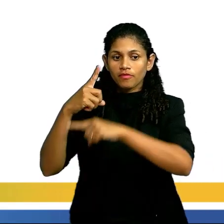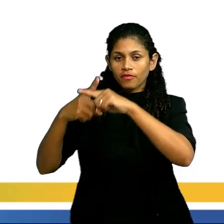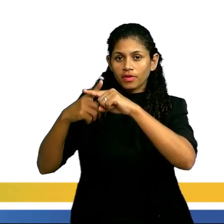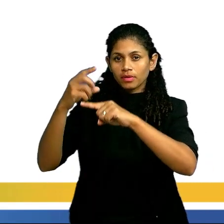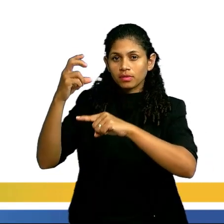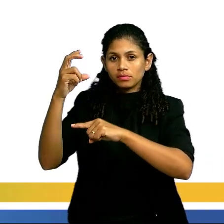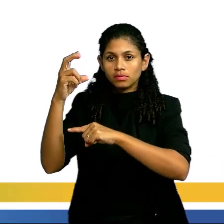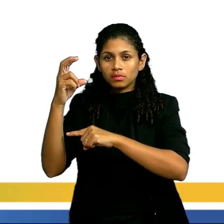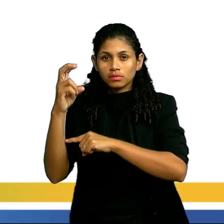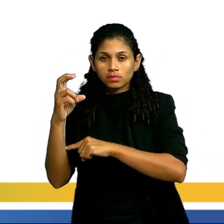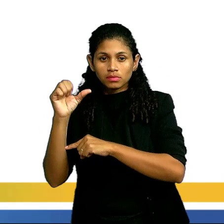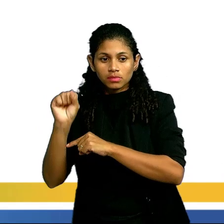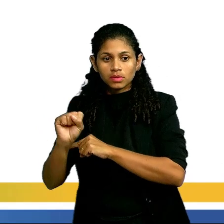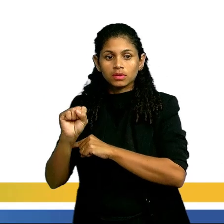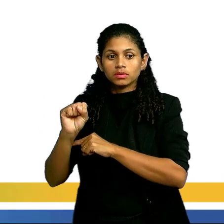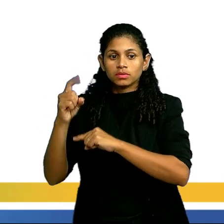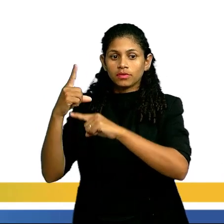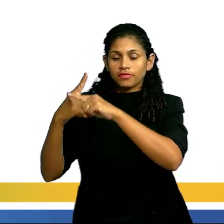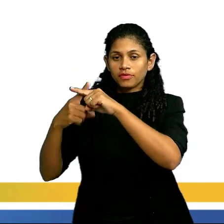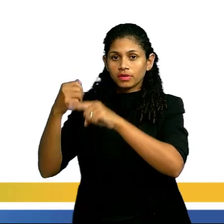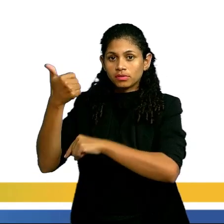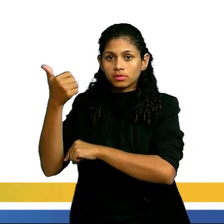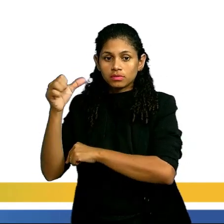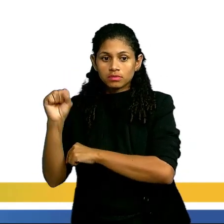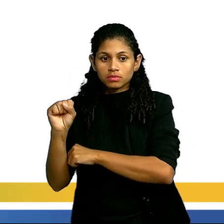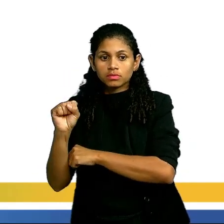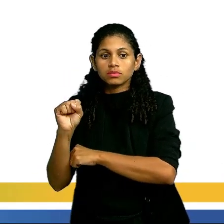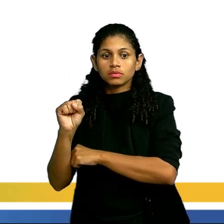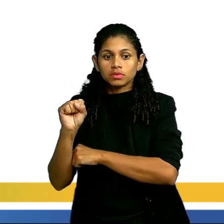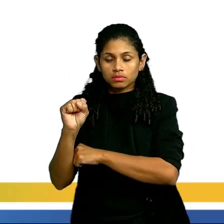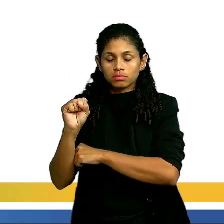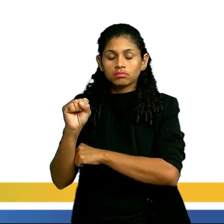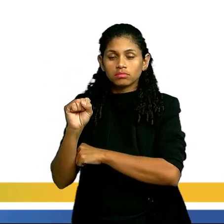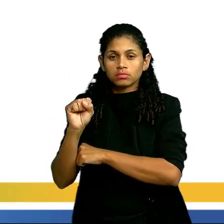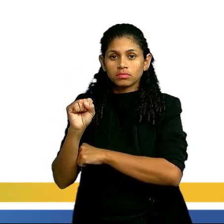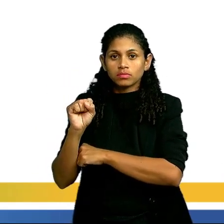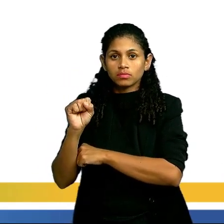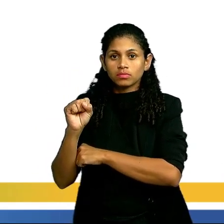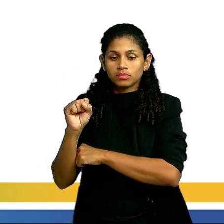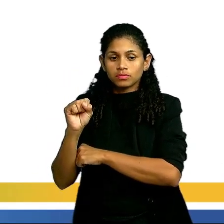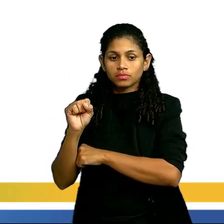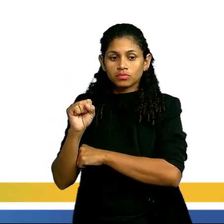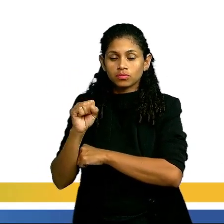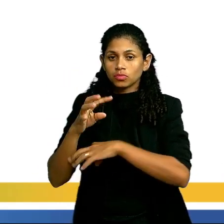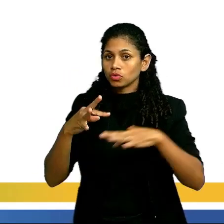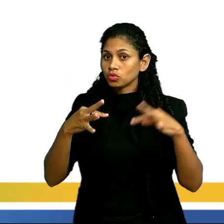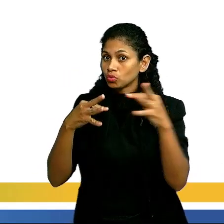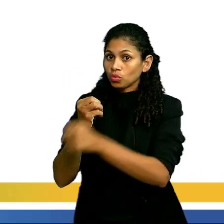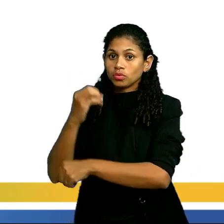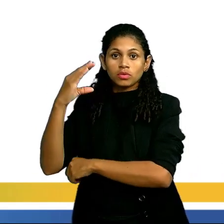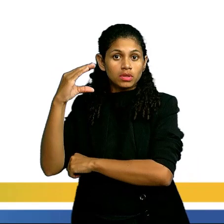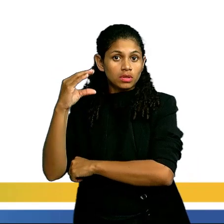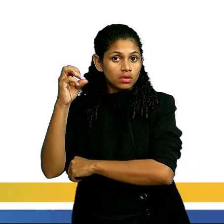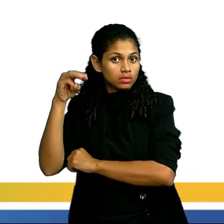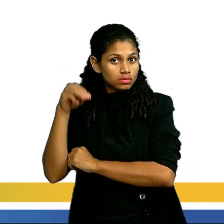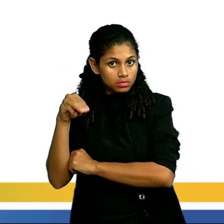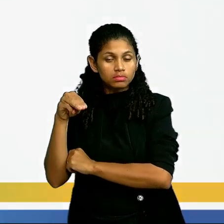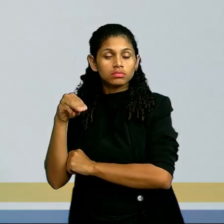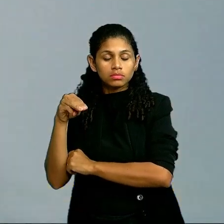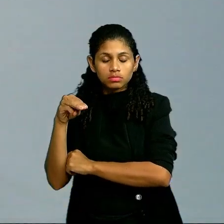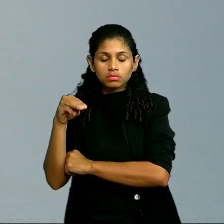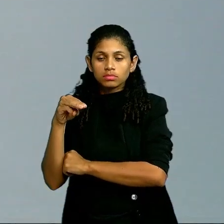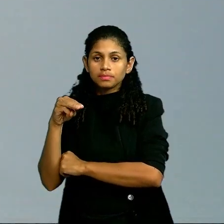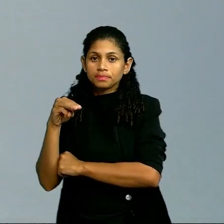vezes 58 vezes 18. Observando aí, todos são centímetros, certo? E